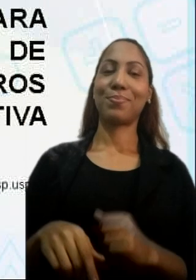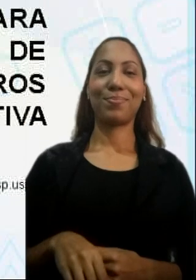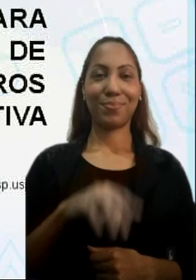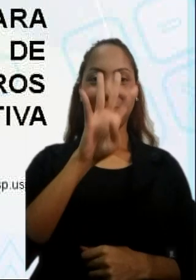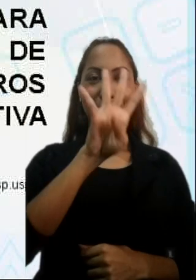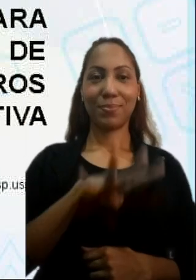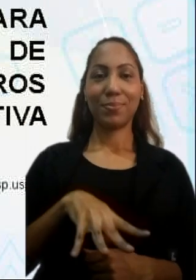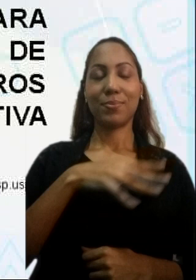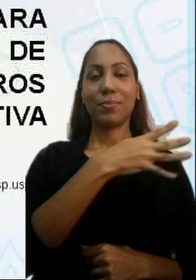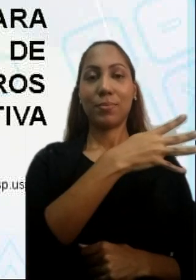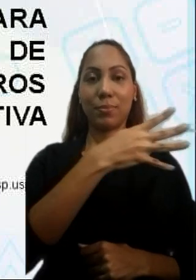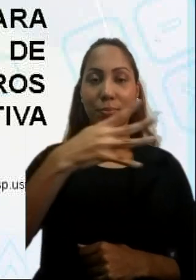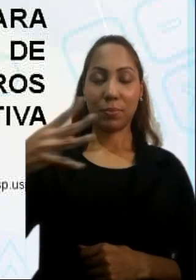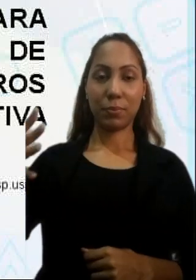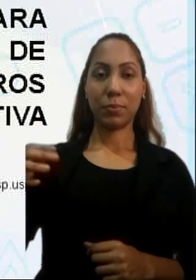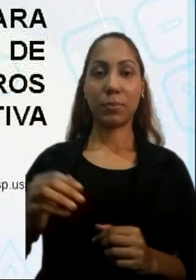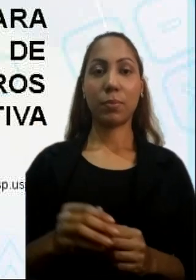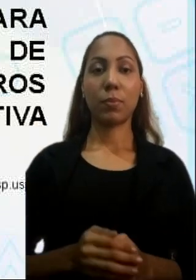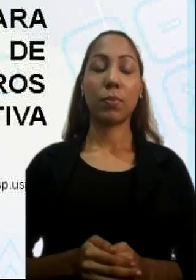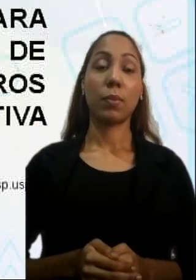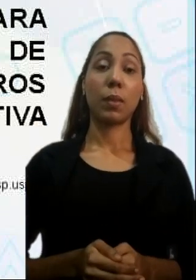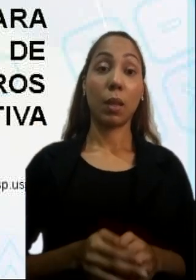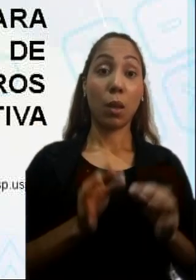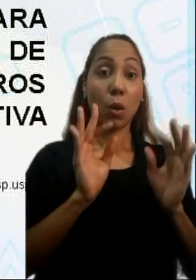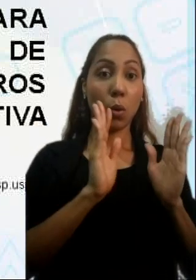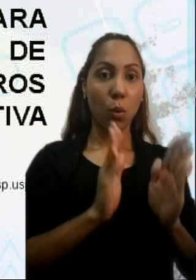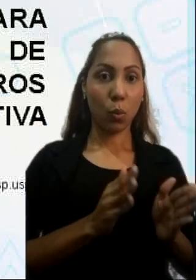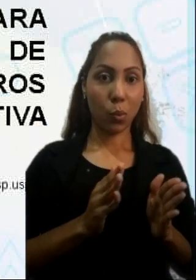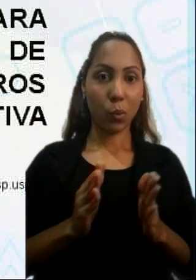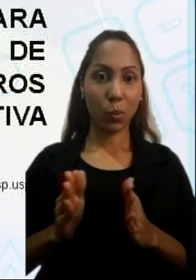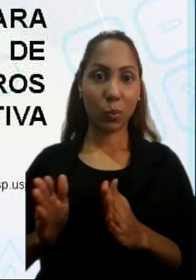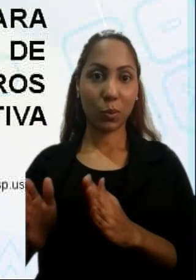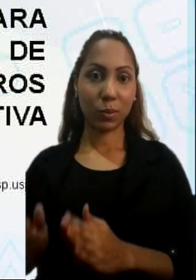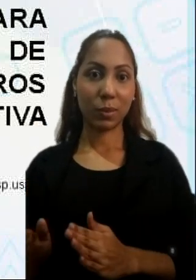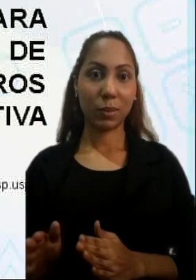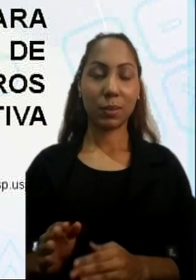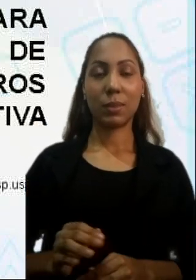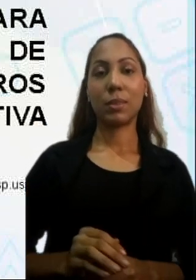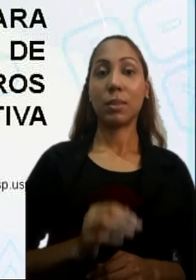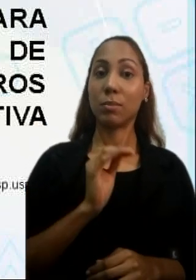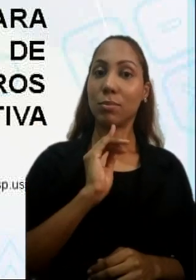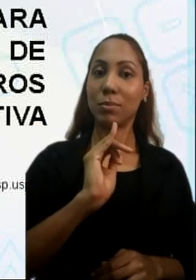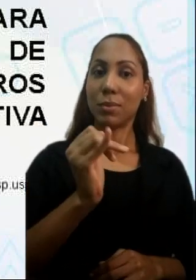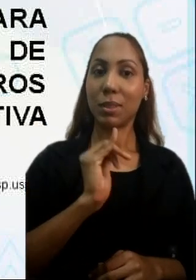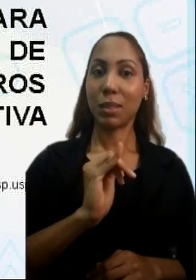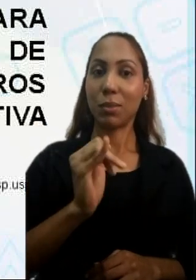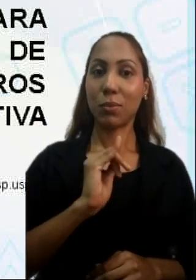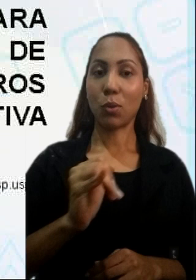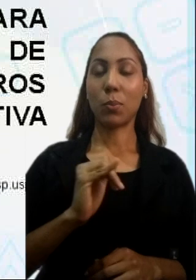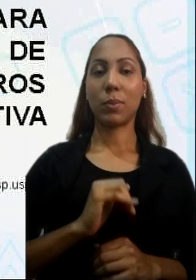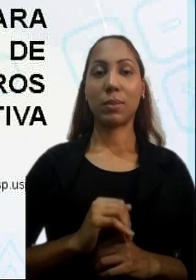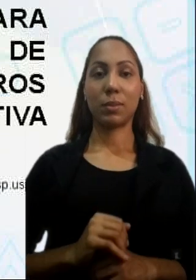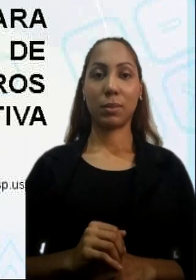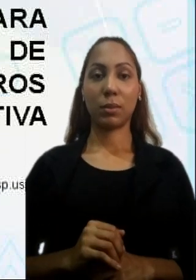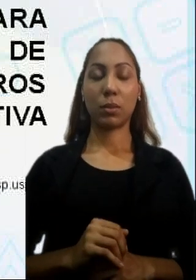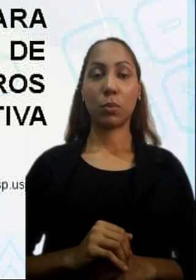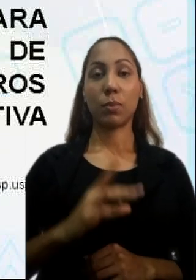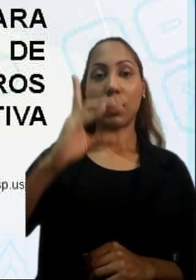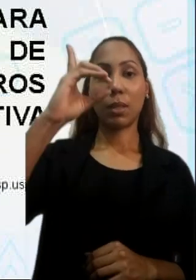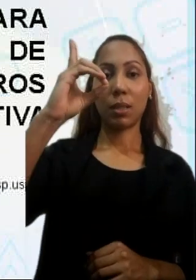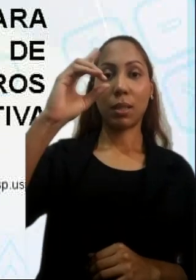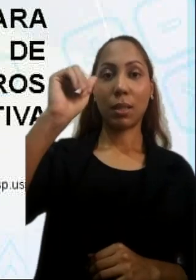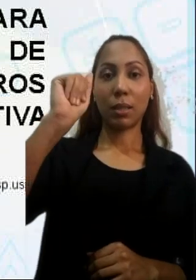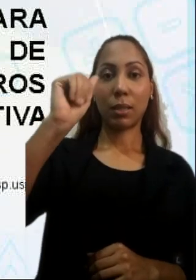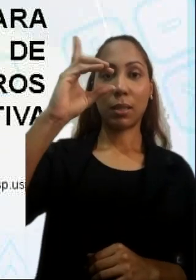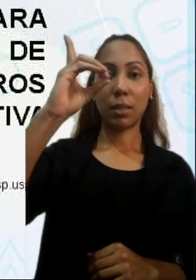Tabela é a forma não discursiva de apresentação de informações, representada por dados